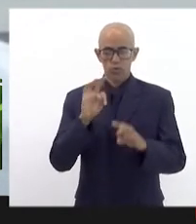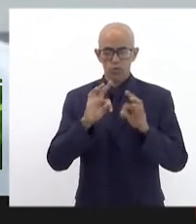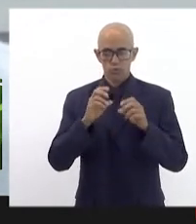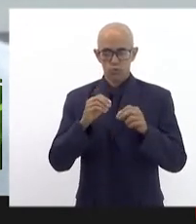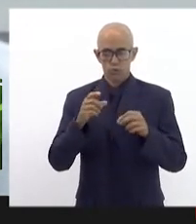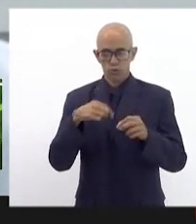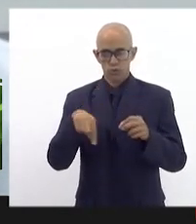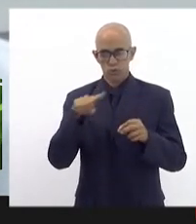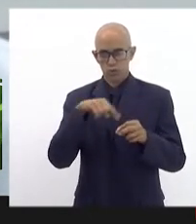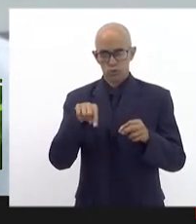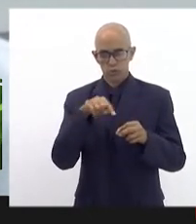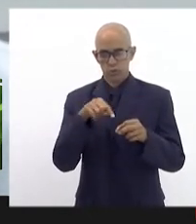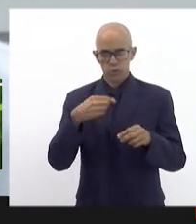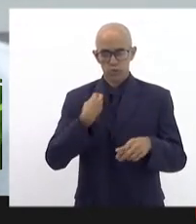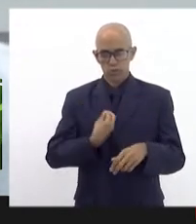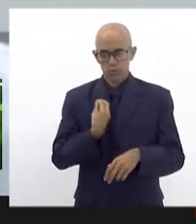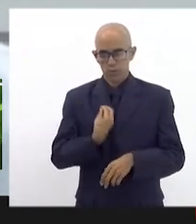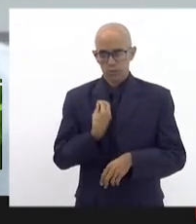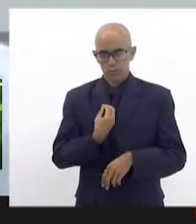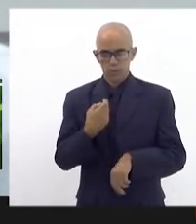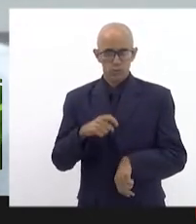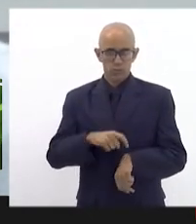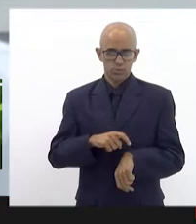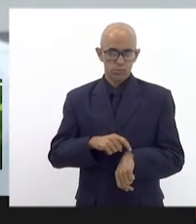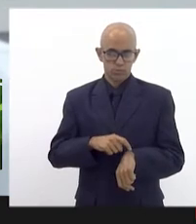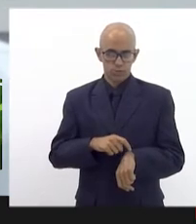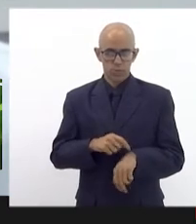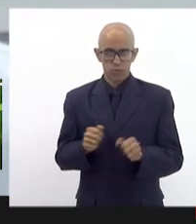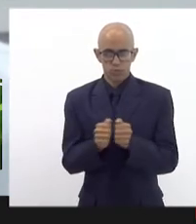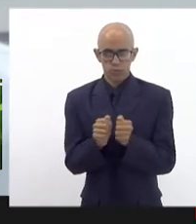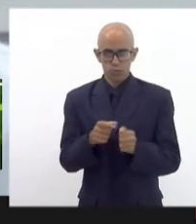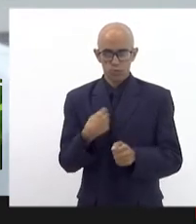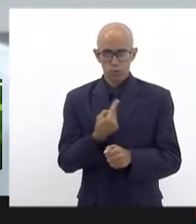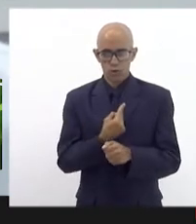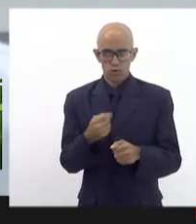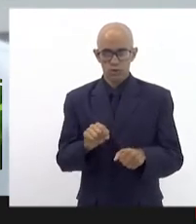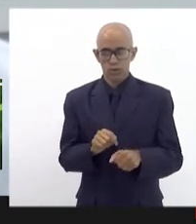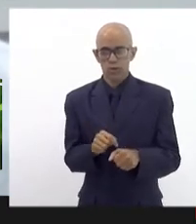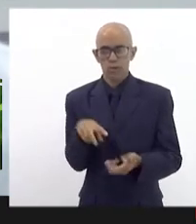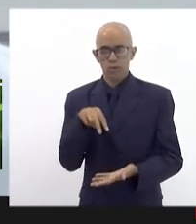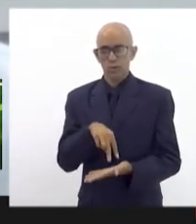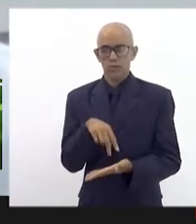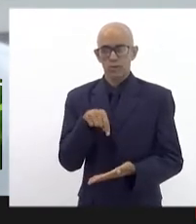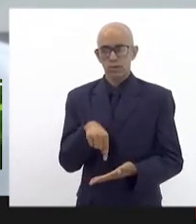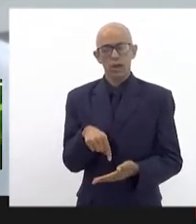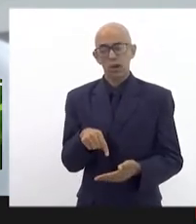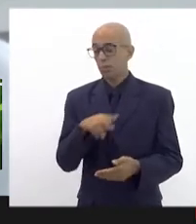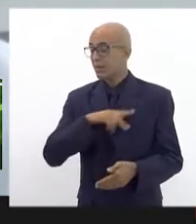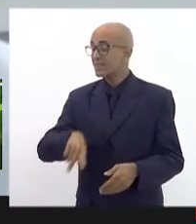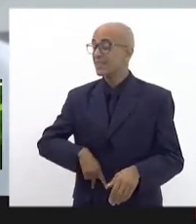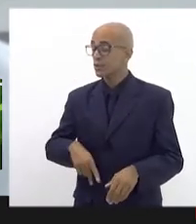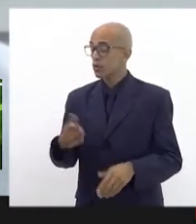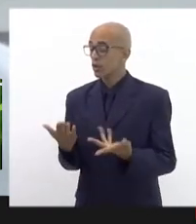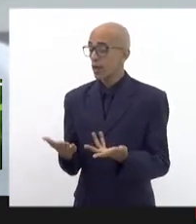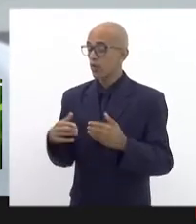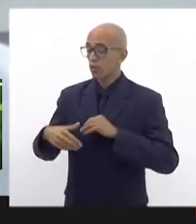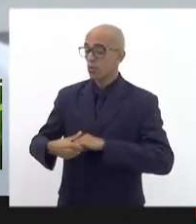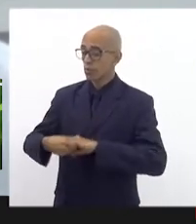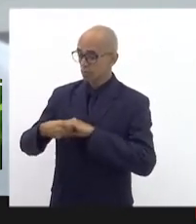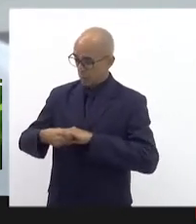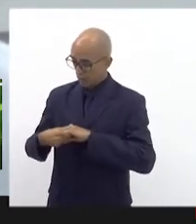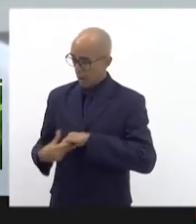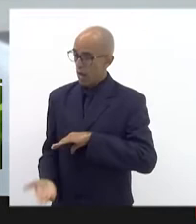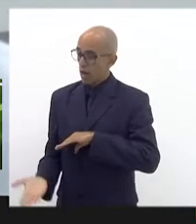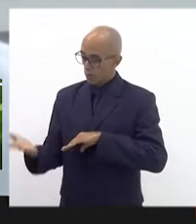que participam neste momento conosco. Presidente, nesse momento eu só quero cumprimentá-lo e dizer que estou